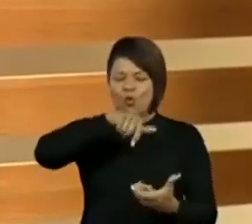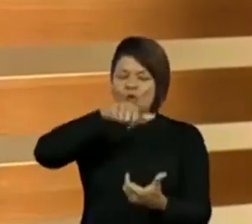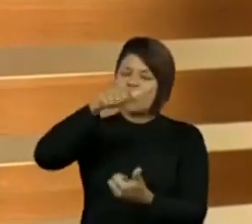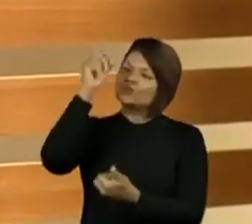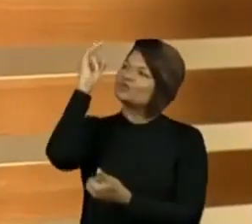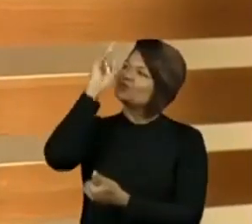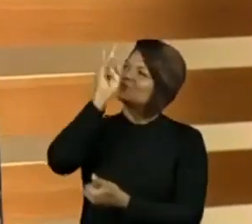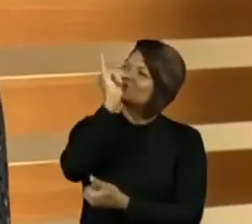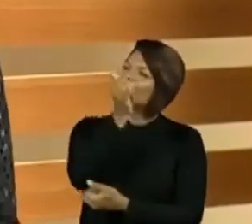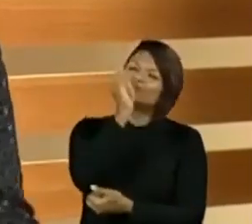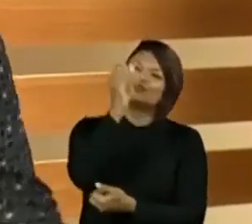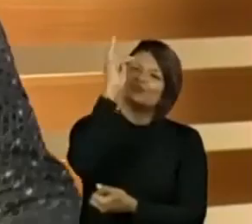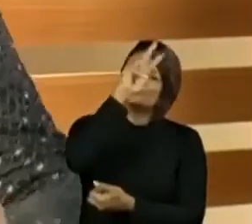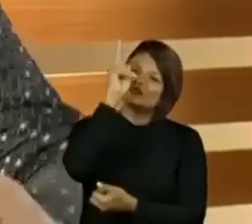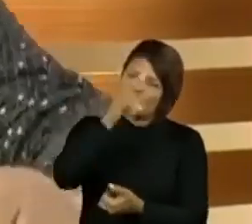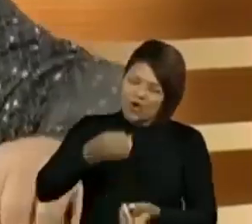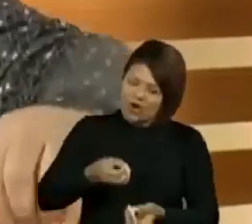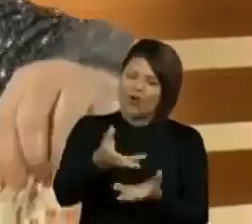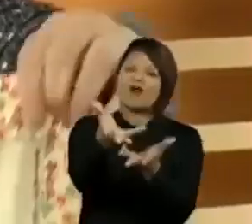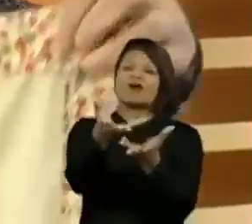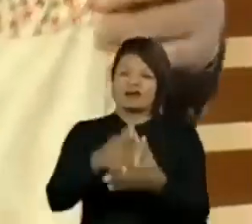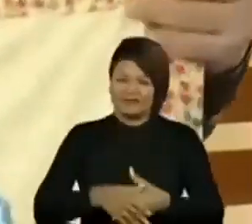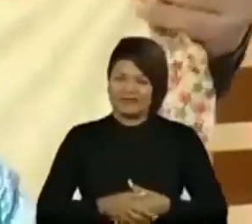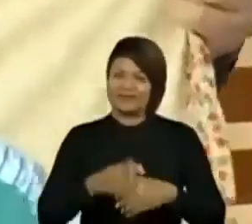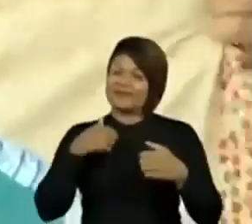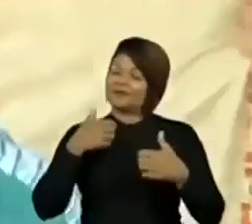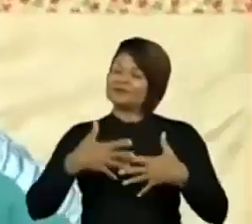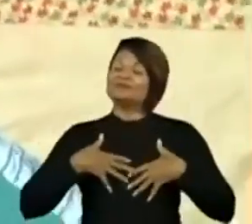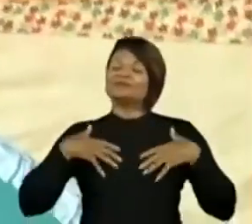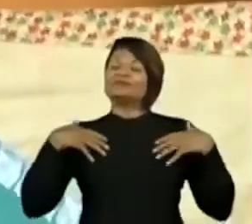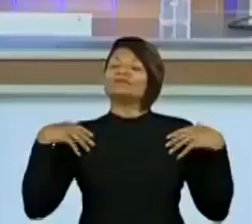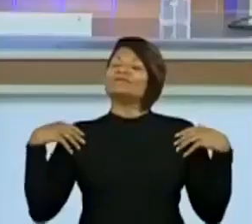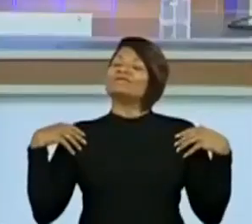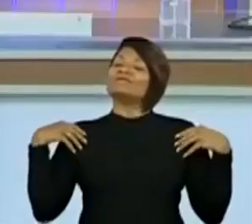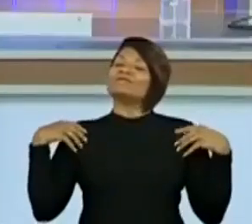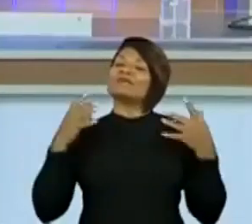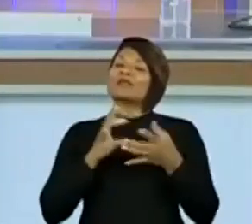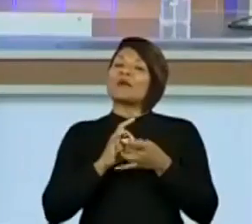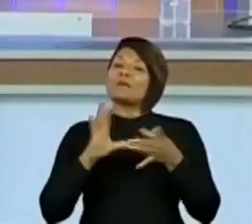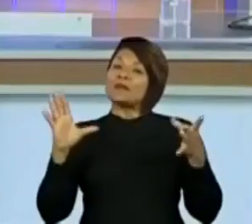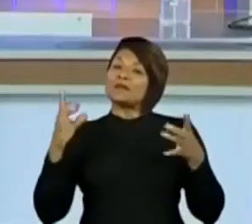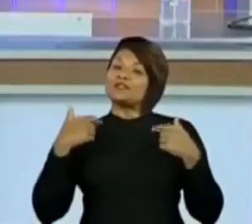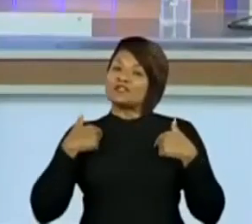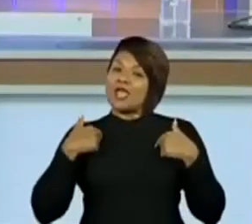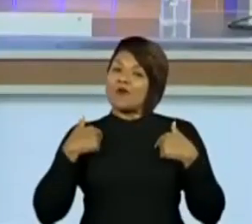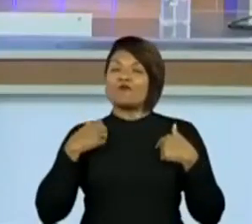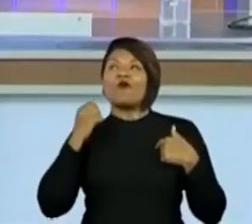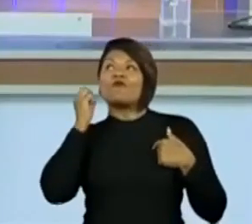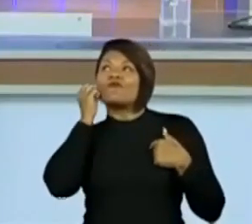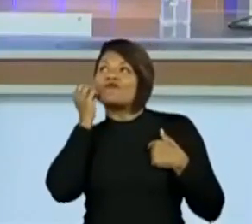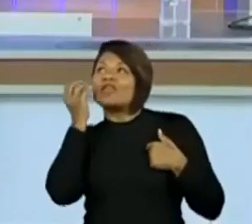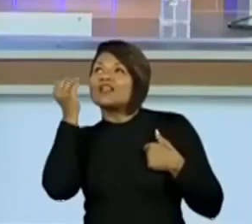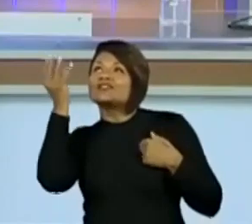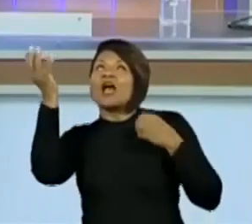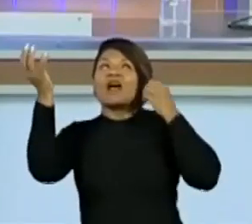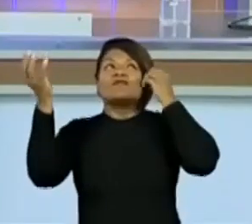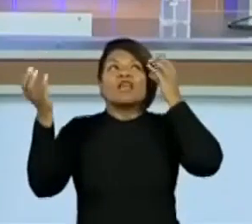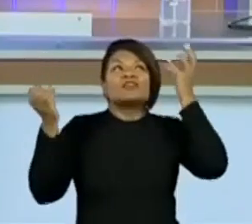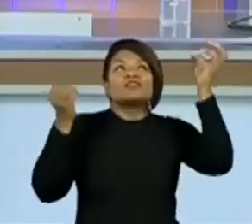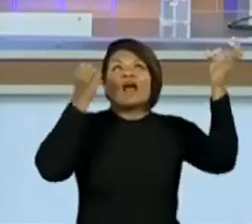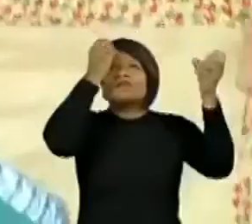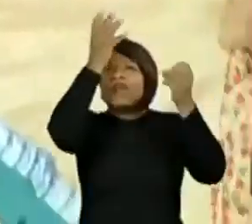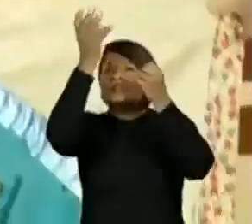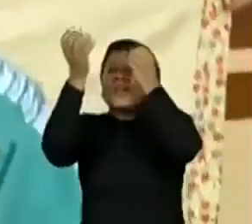de encanto porque ele me permite viajar sem sair do meu lugar. Algo tão necessário